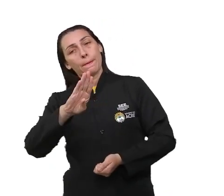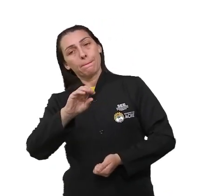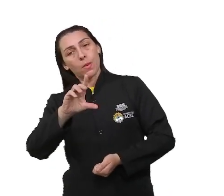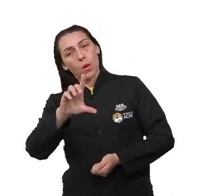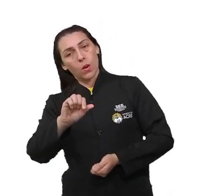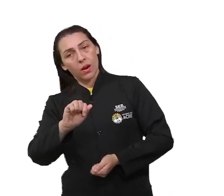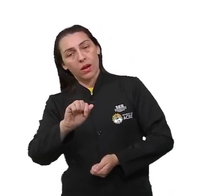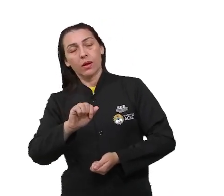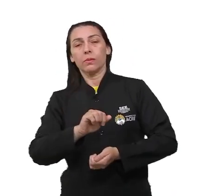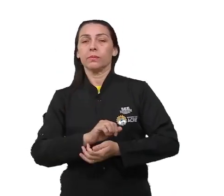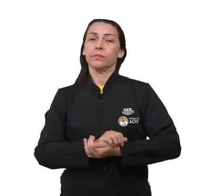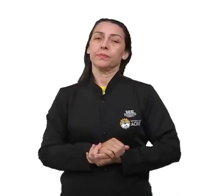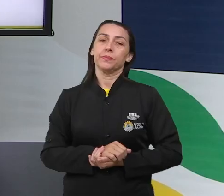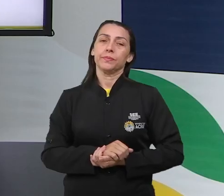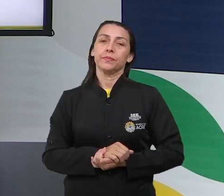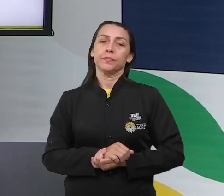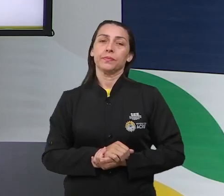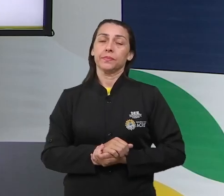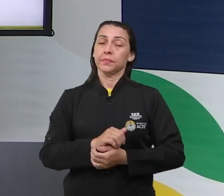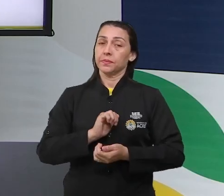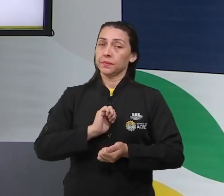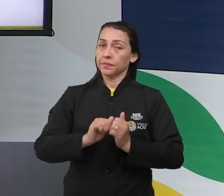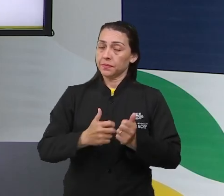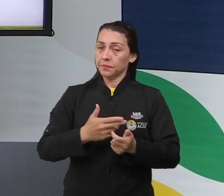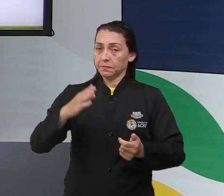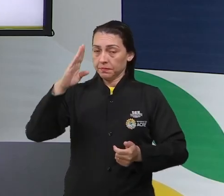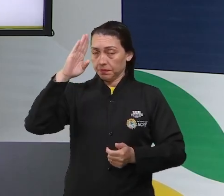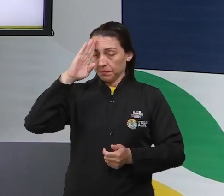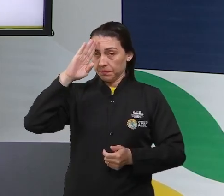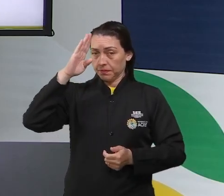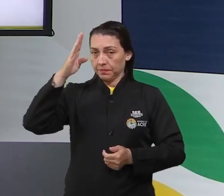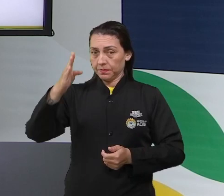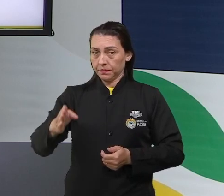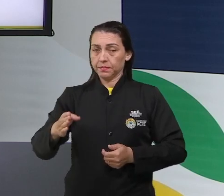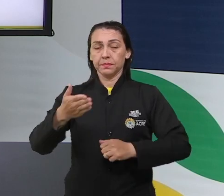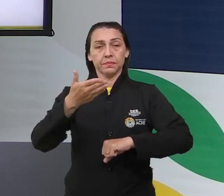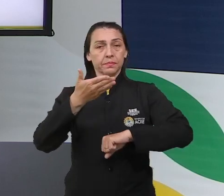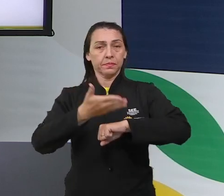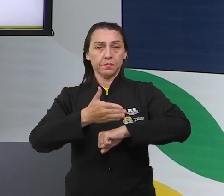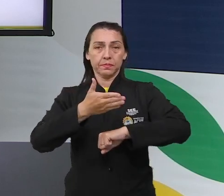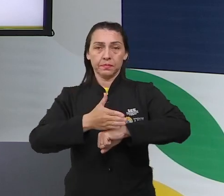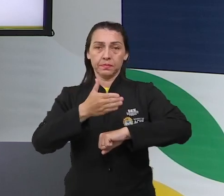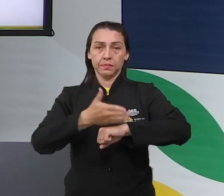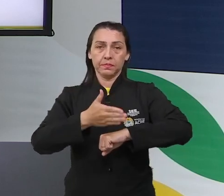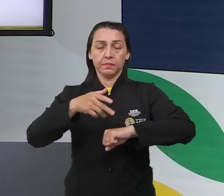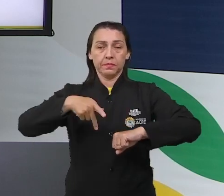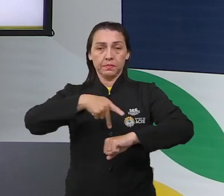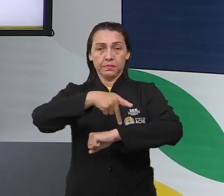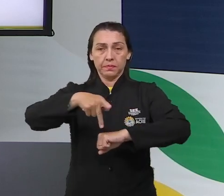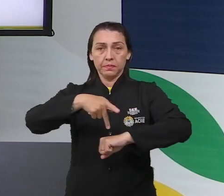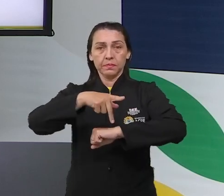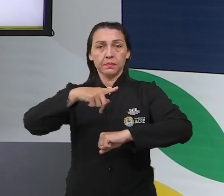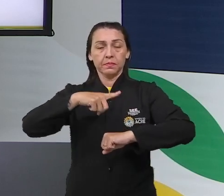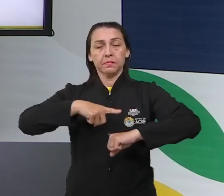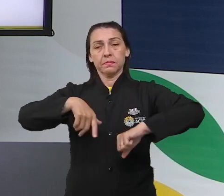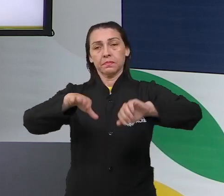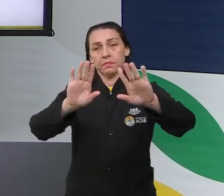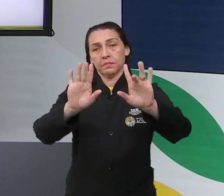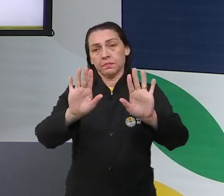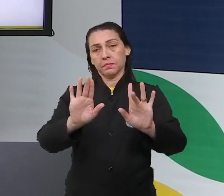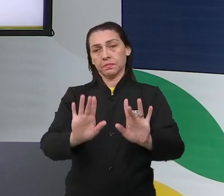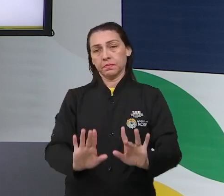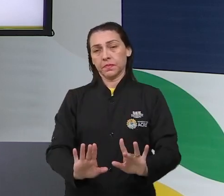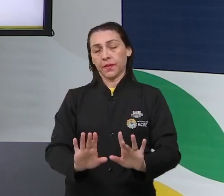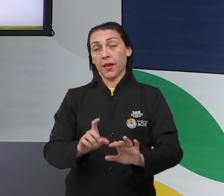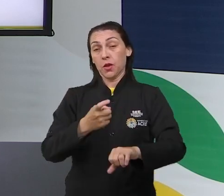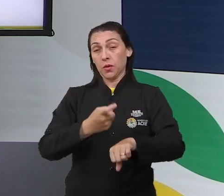gol. Esse esporte, pessoal, é principalmente praticado em países onde possui neve, onde possui